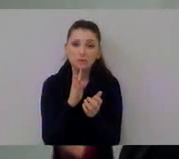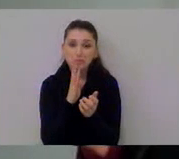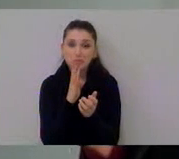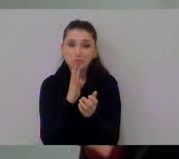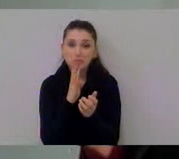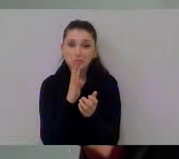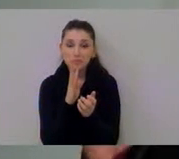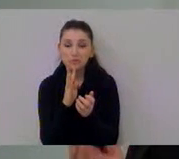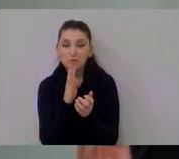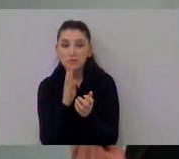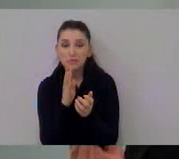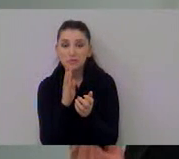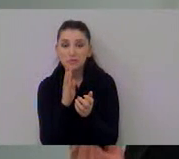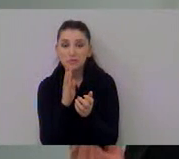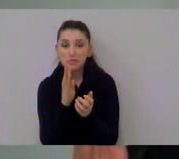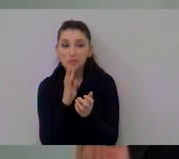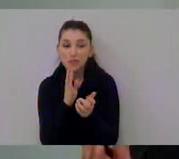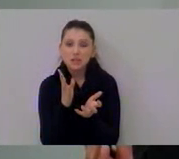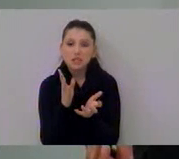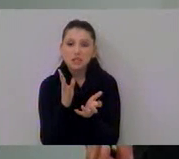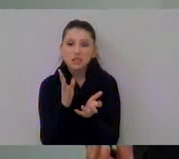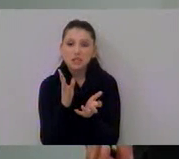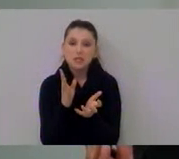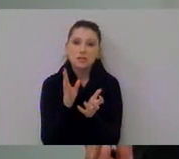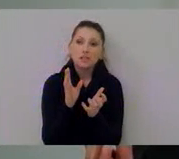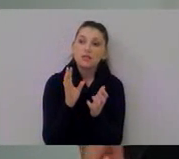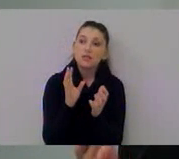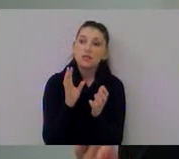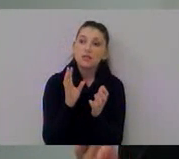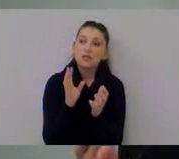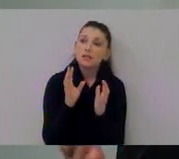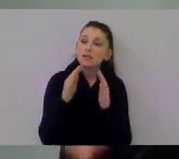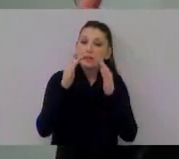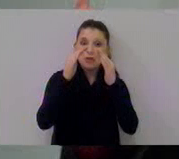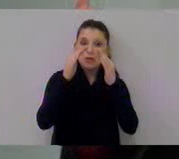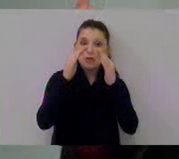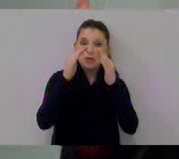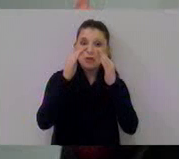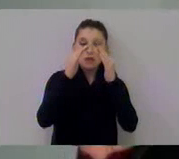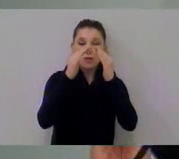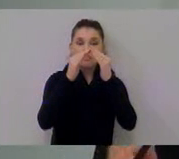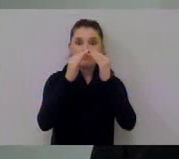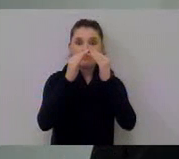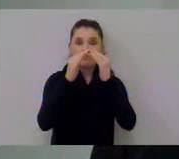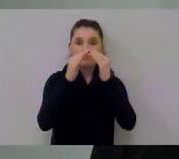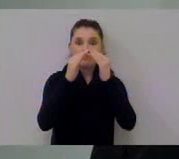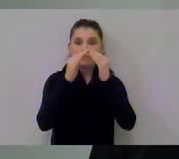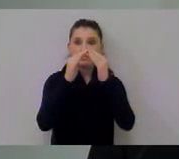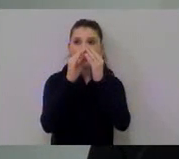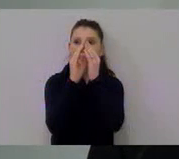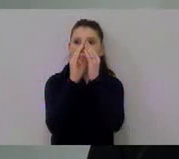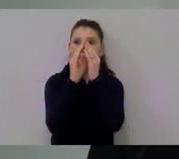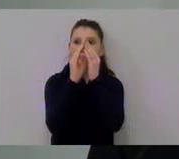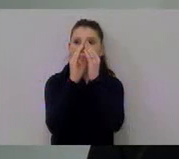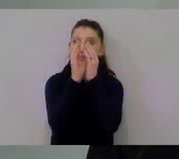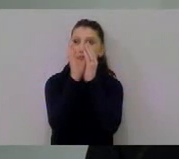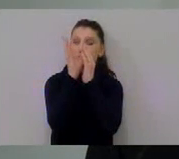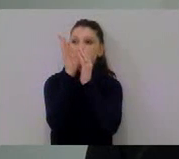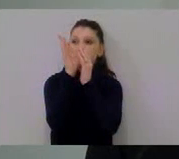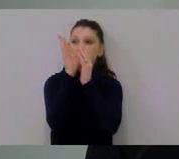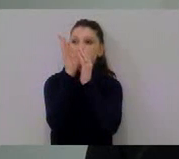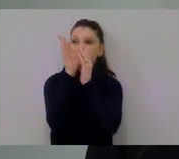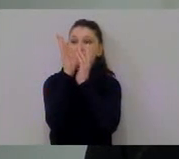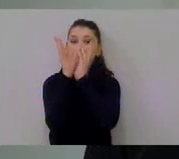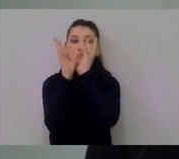as colunas que sustentam a escola está parecendo ferro.